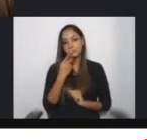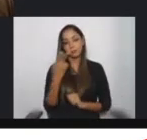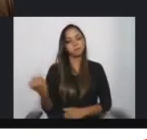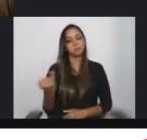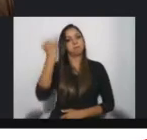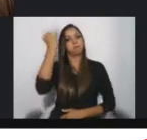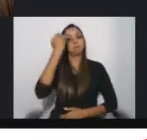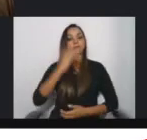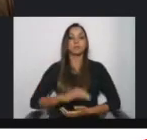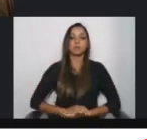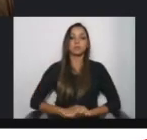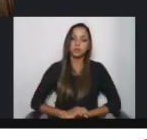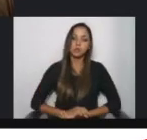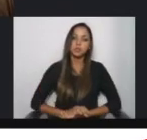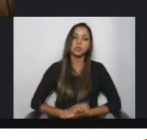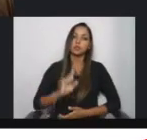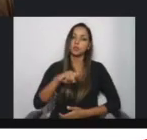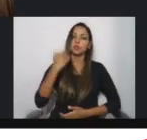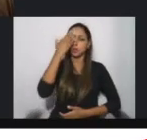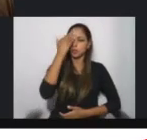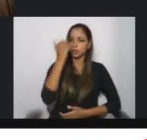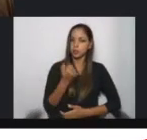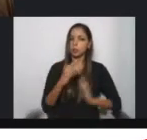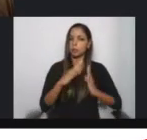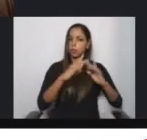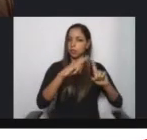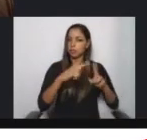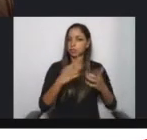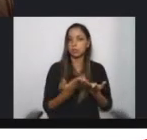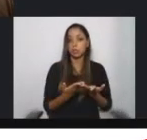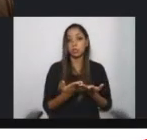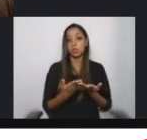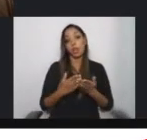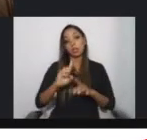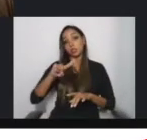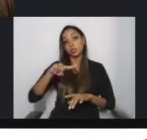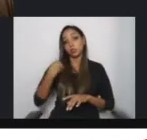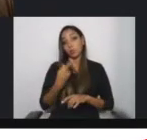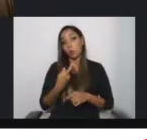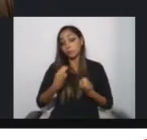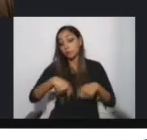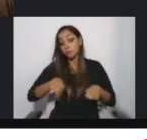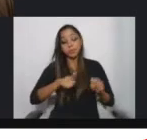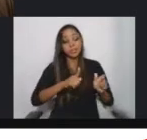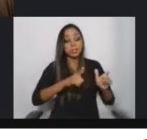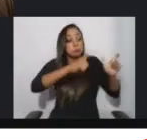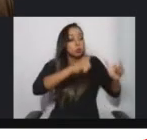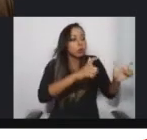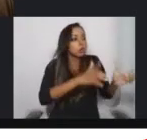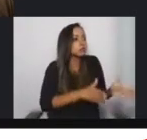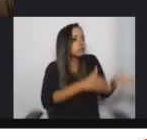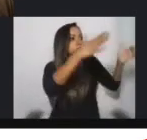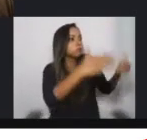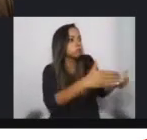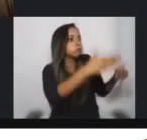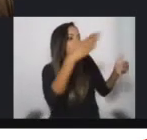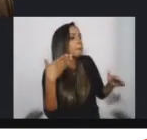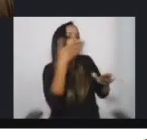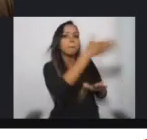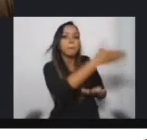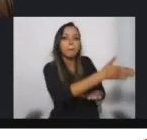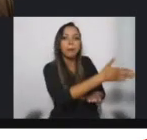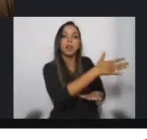corpo é uma igreja, não, a gente não precisa exatamente de um templo, né, de um espaço físico para rezar, para orar,